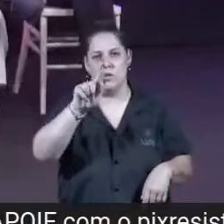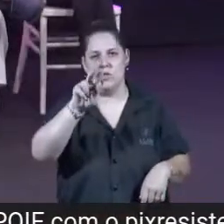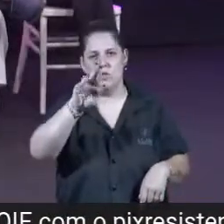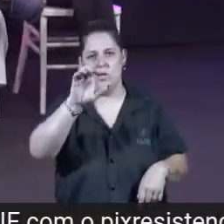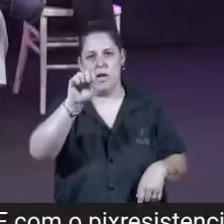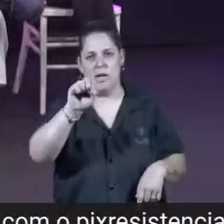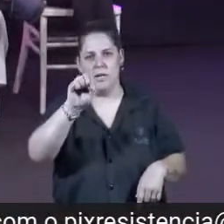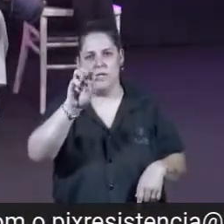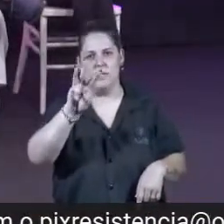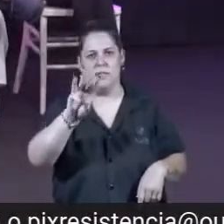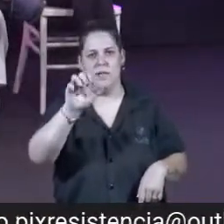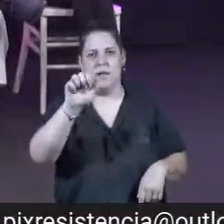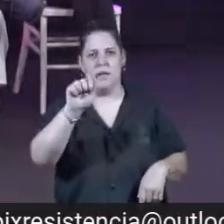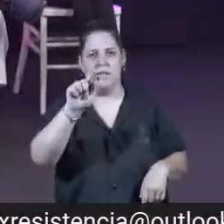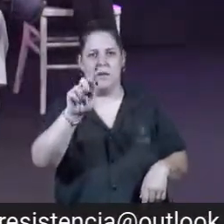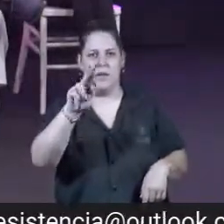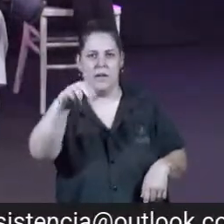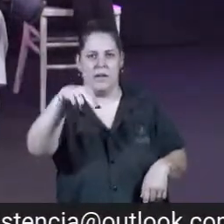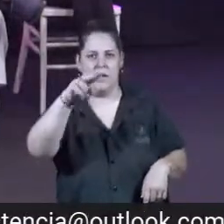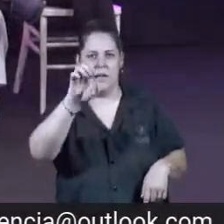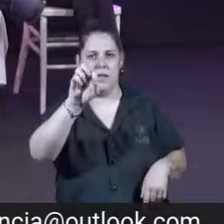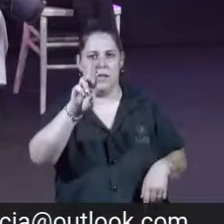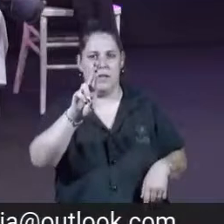bem-vindo. Bom,